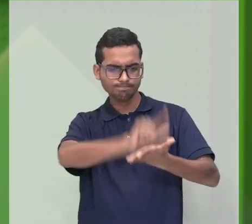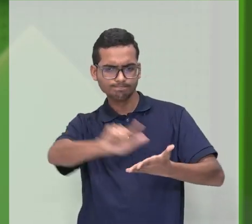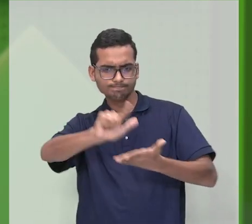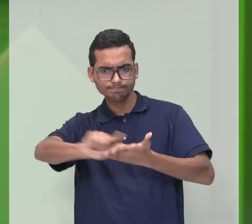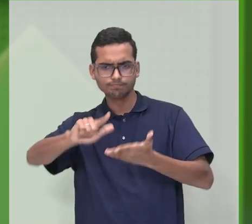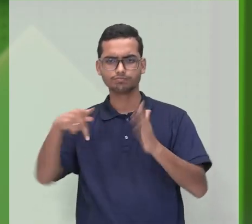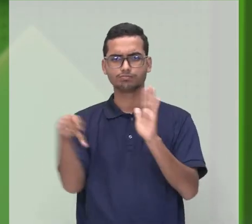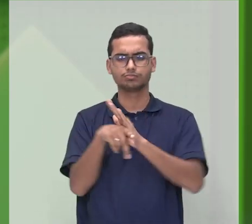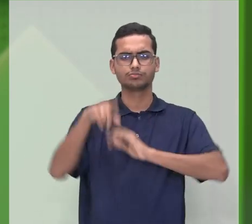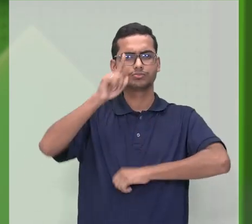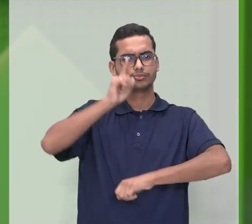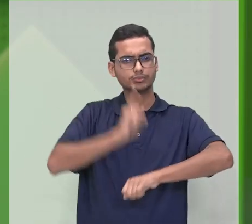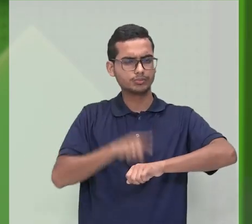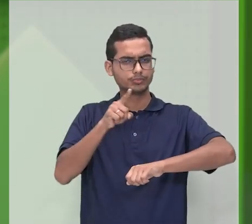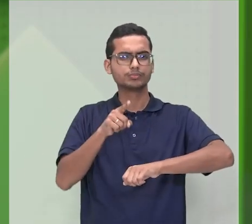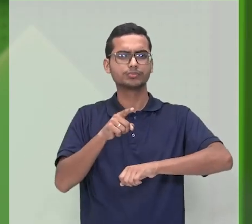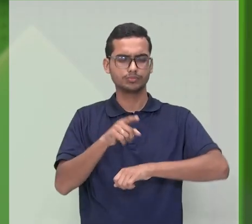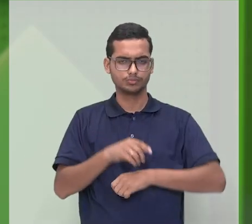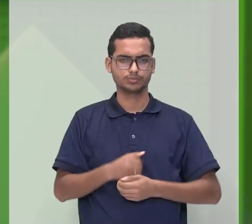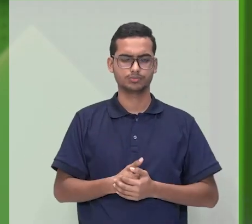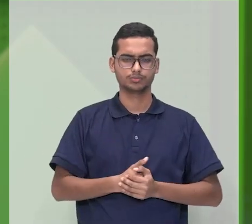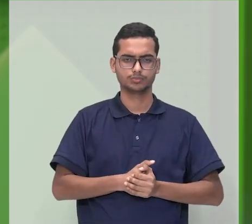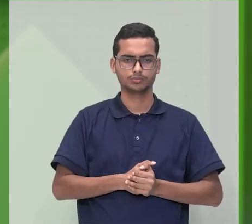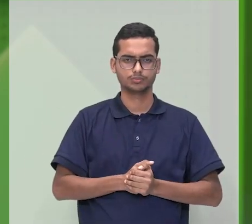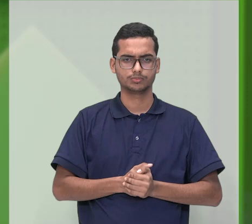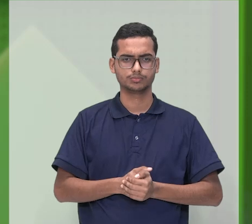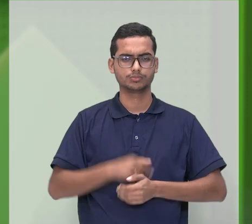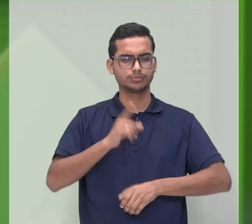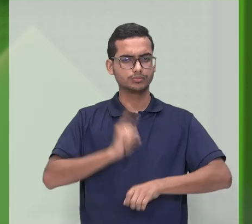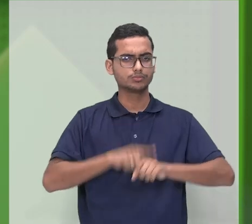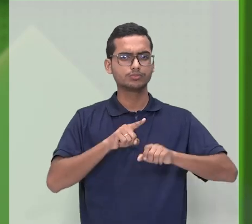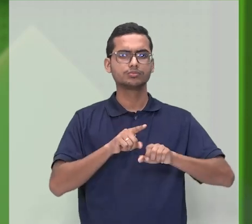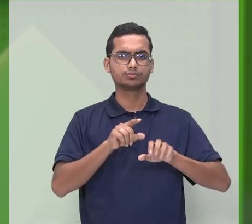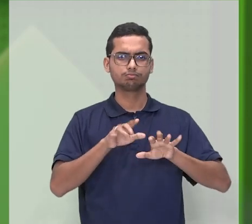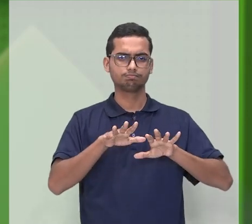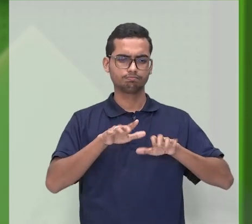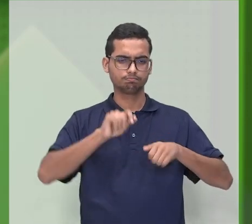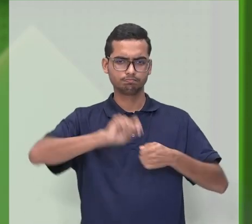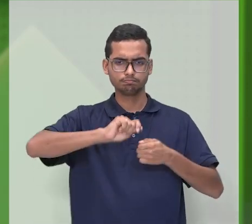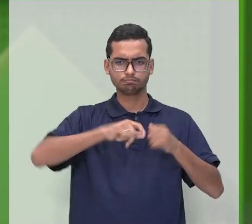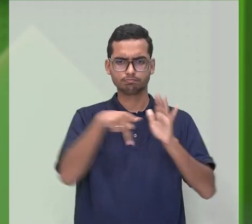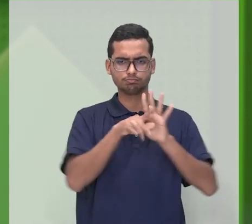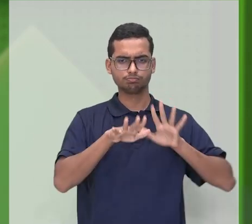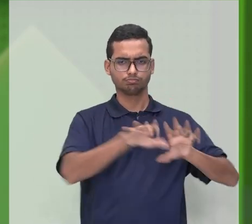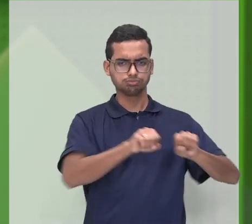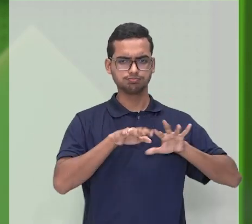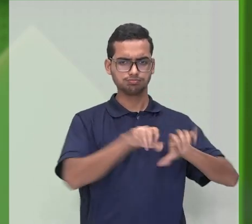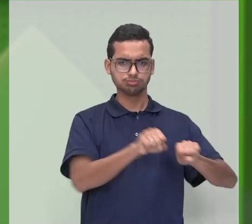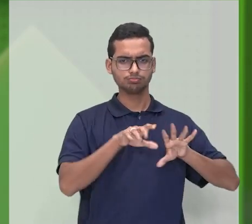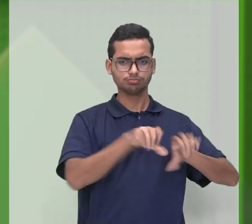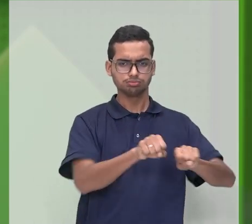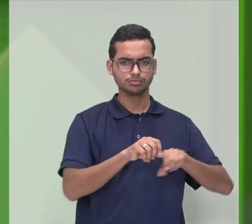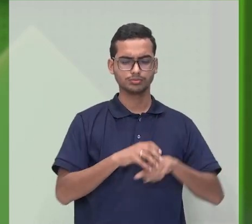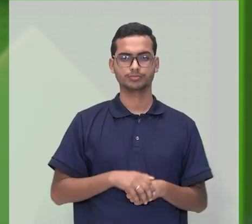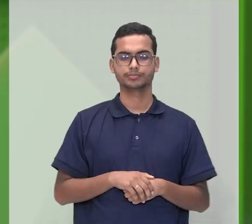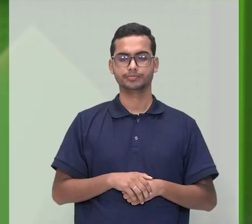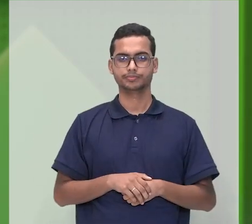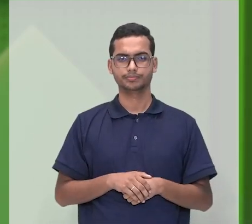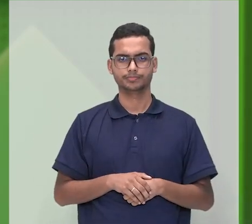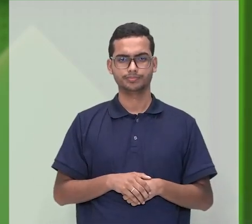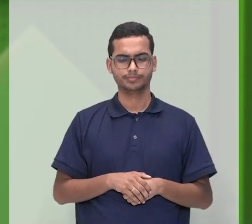no preparo ali também do açaí, certo? E agora nós